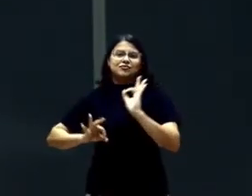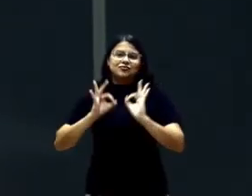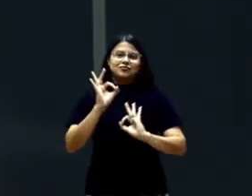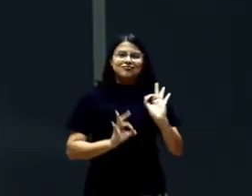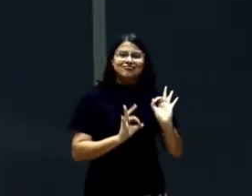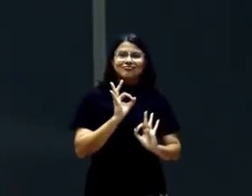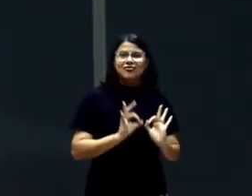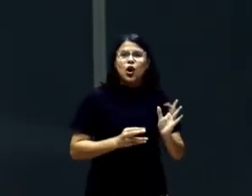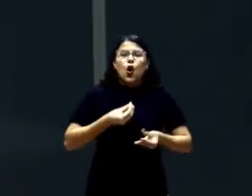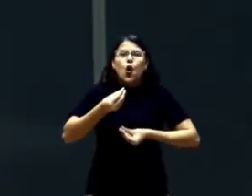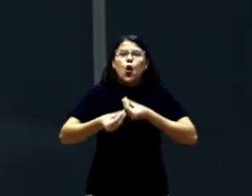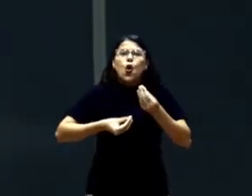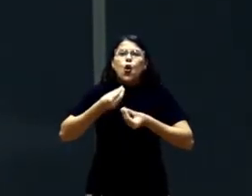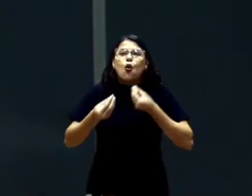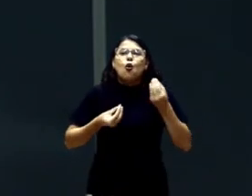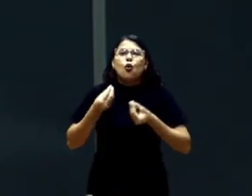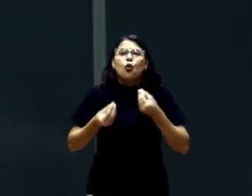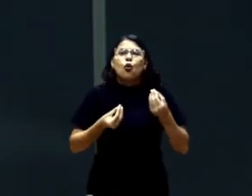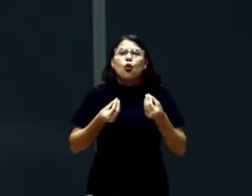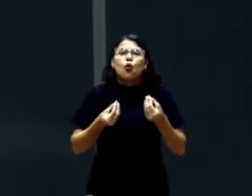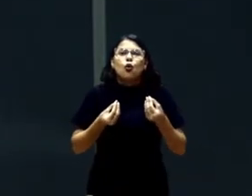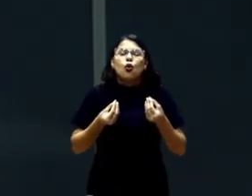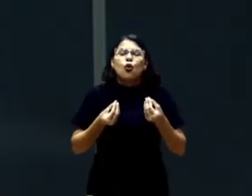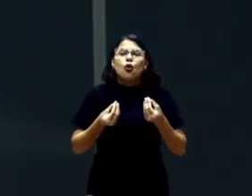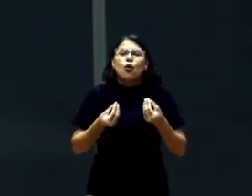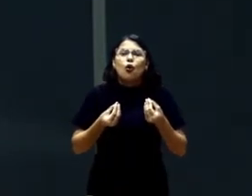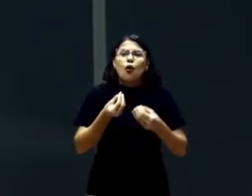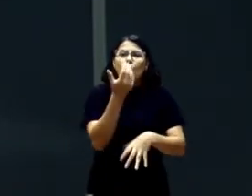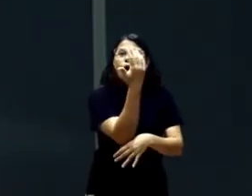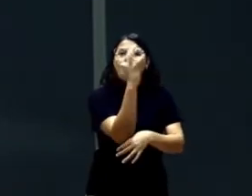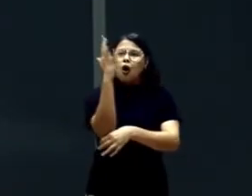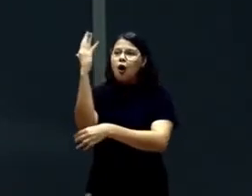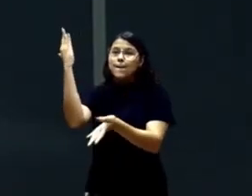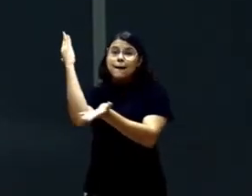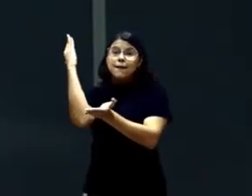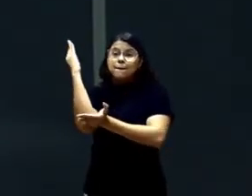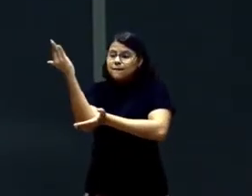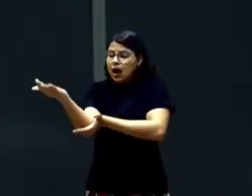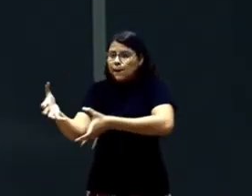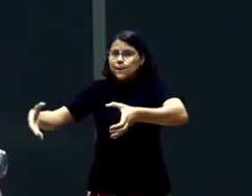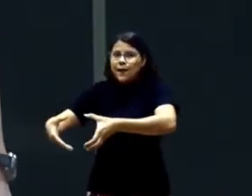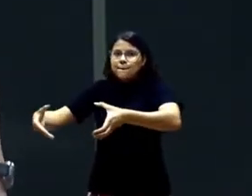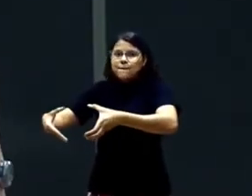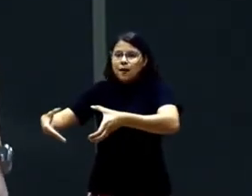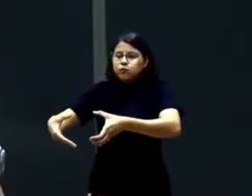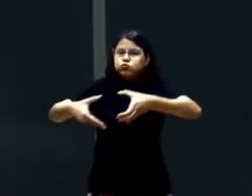conseguir receber o que ele tinha de grãos que a colheita ia dar. Era um gestor,